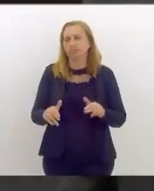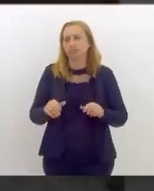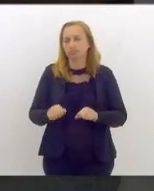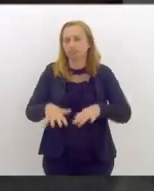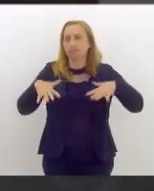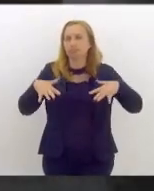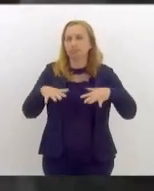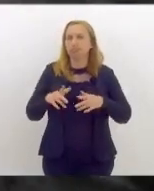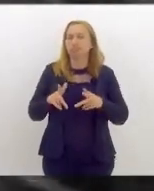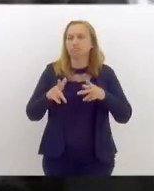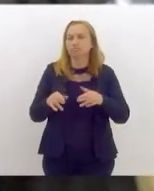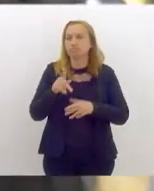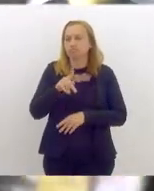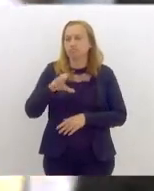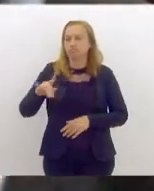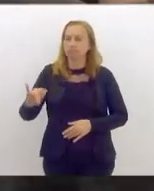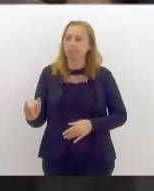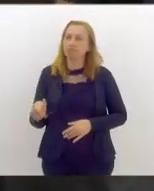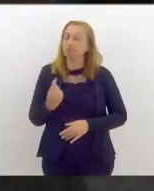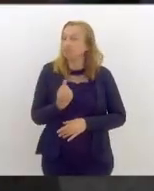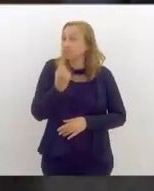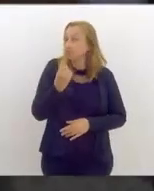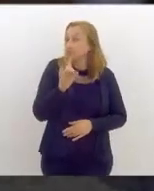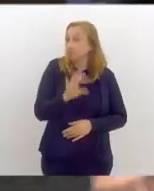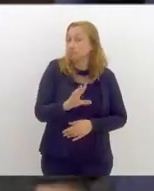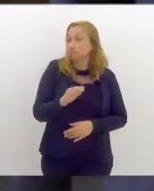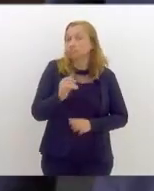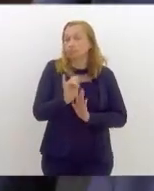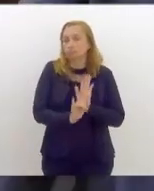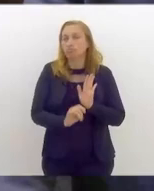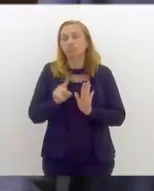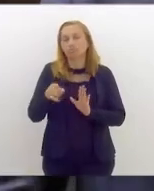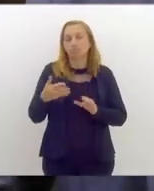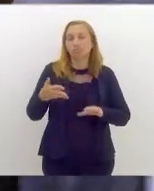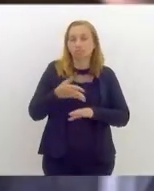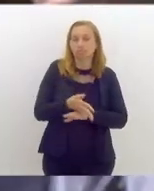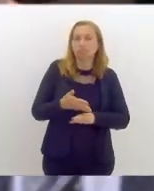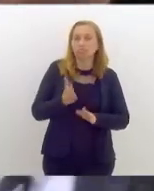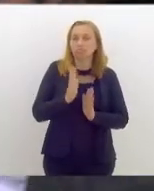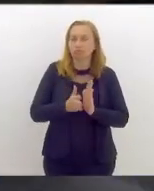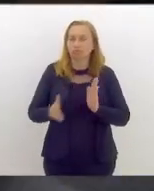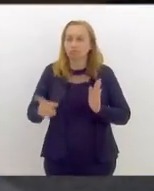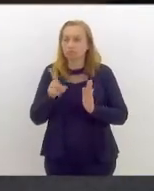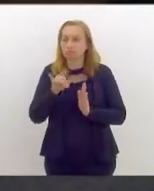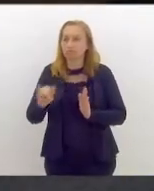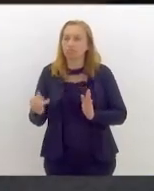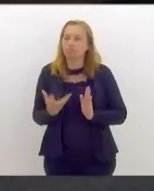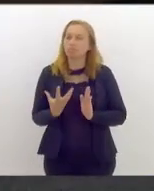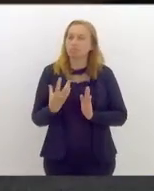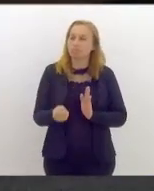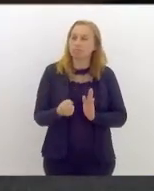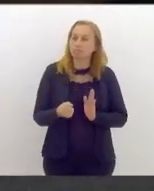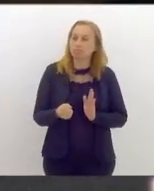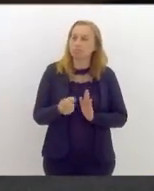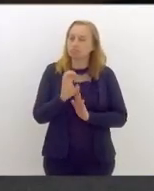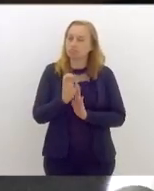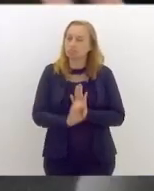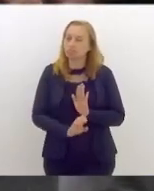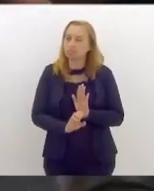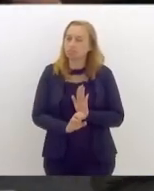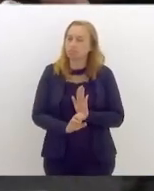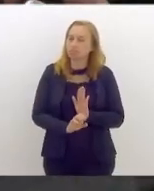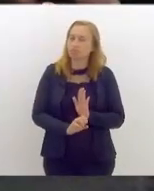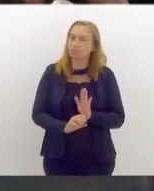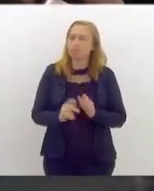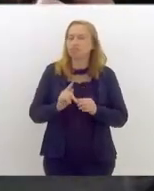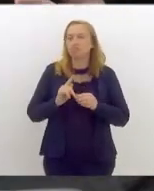da mesma CPI é um relatório agora naturalmente Ele entrou na ordem do dia recebeu emendas e A